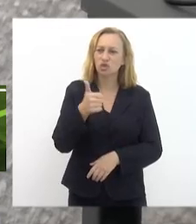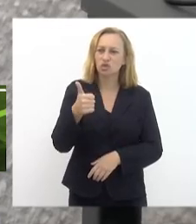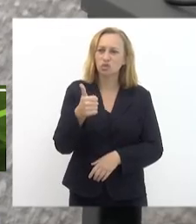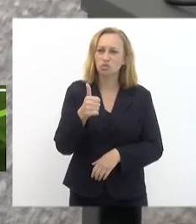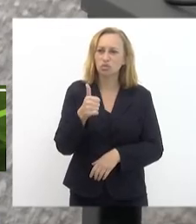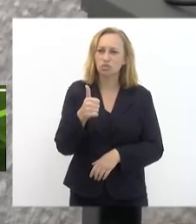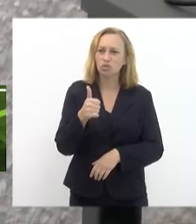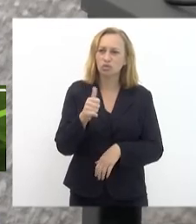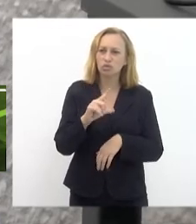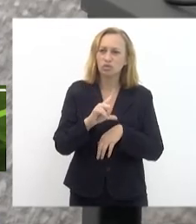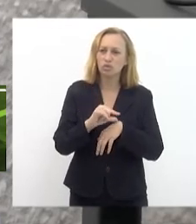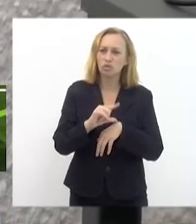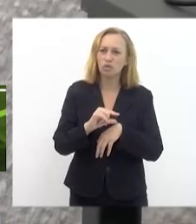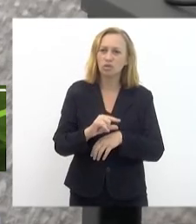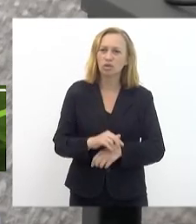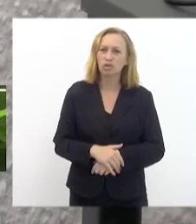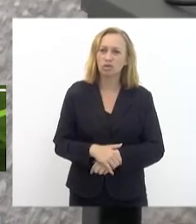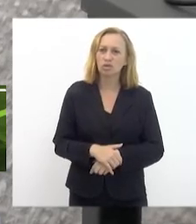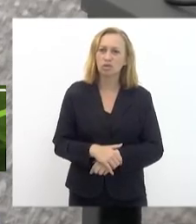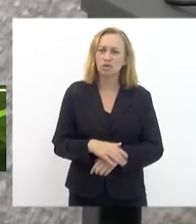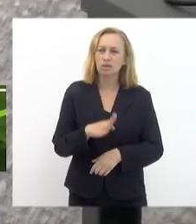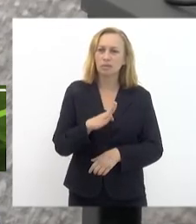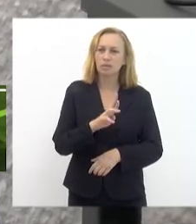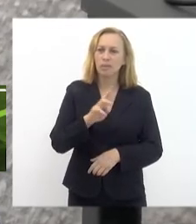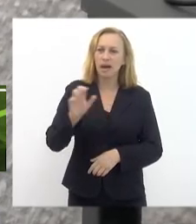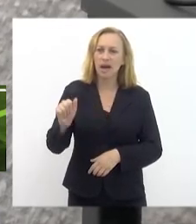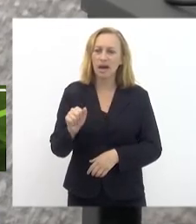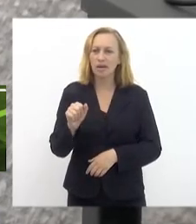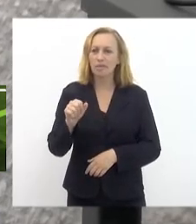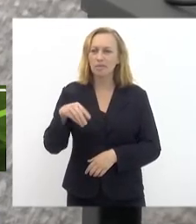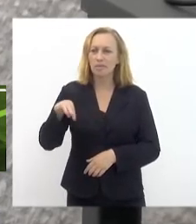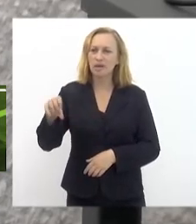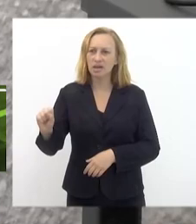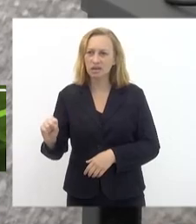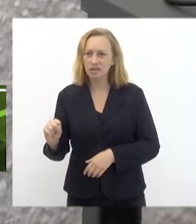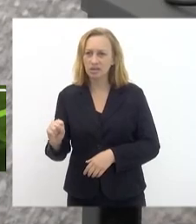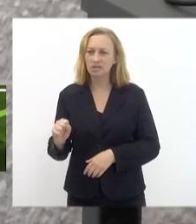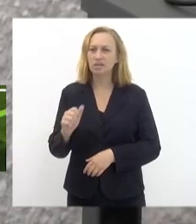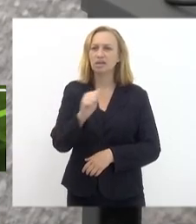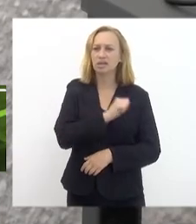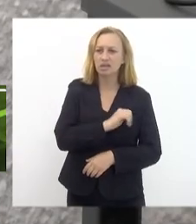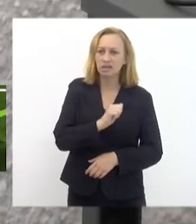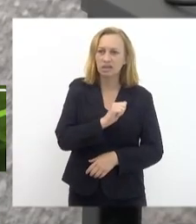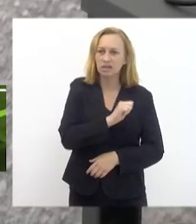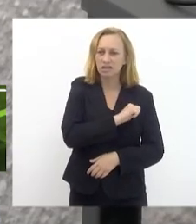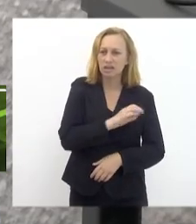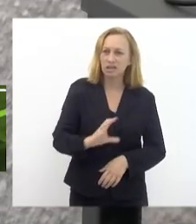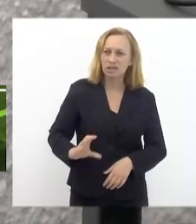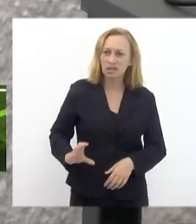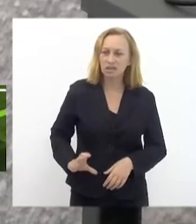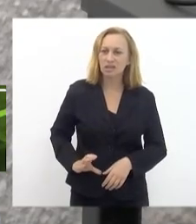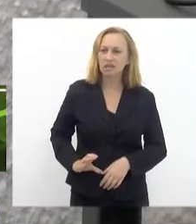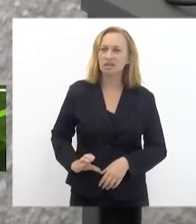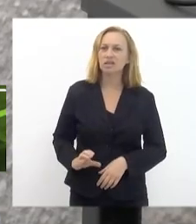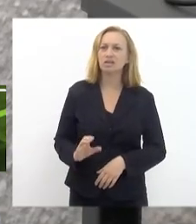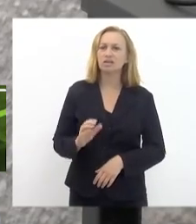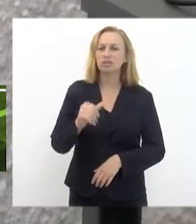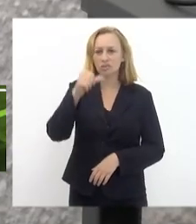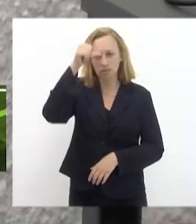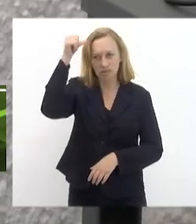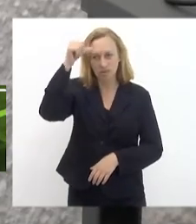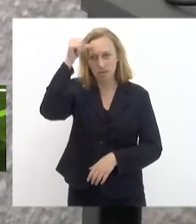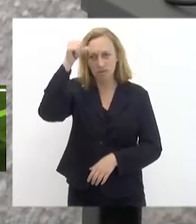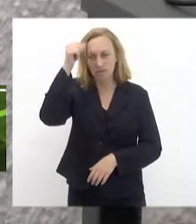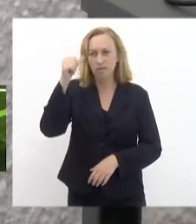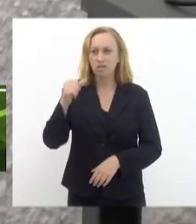horas nós estamos em Barra Mansa o governador página Assembleia o André Ceciliano quando teve a catástrofe houve uma